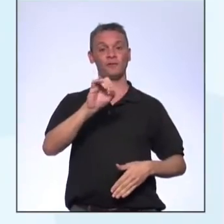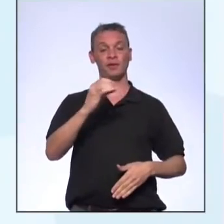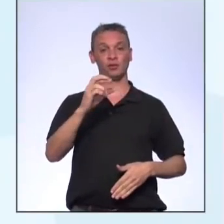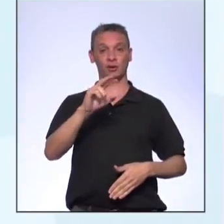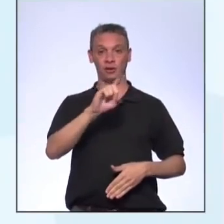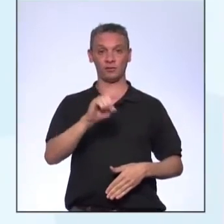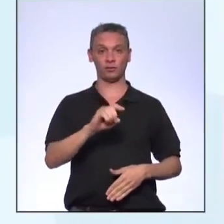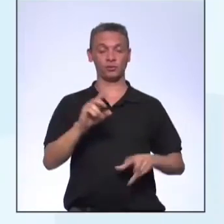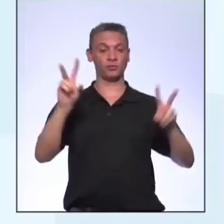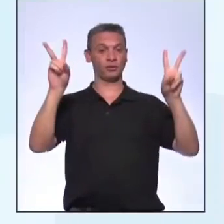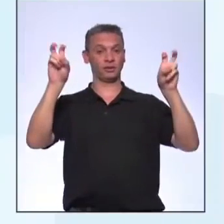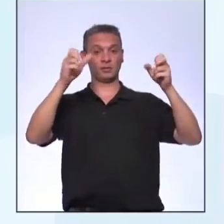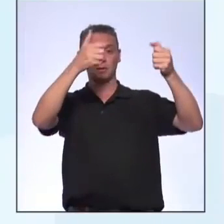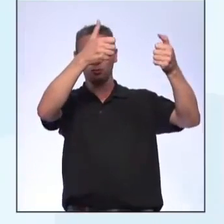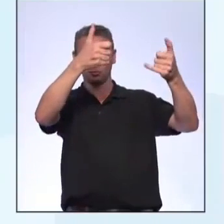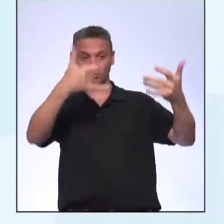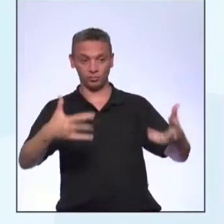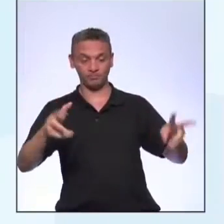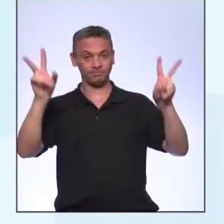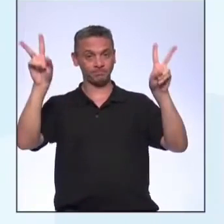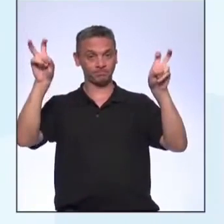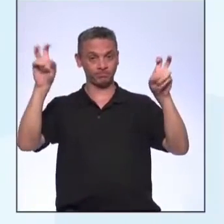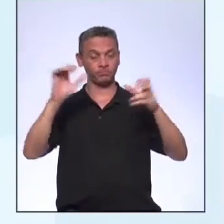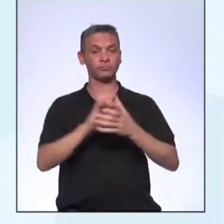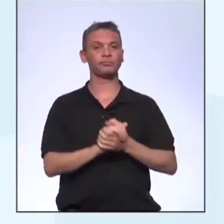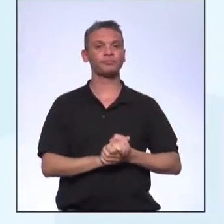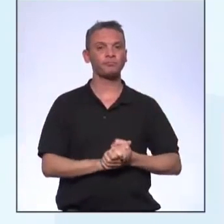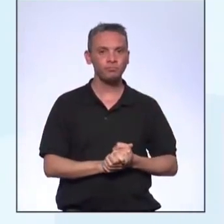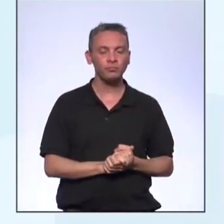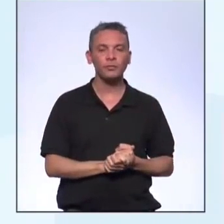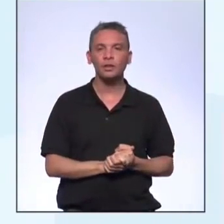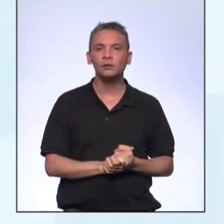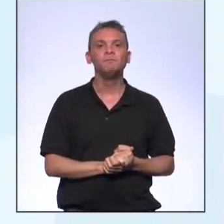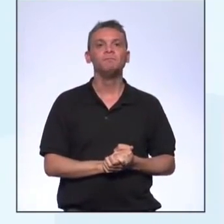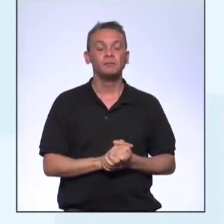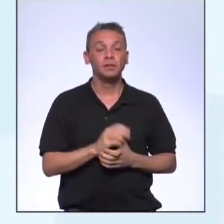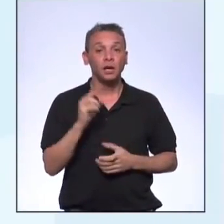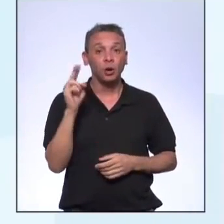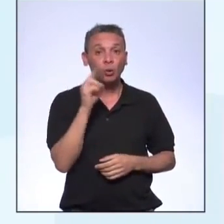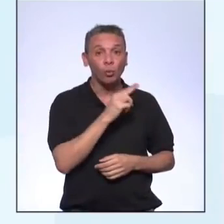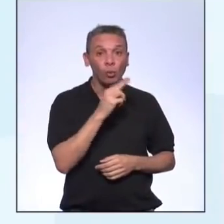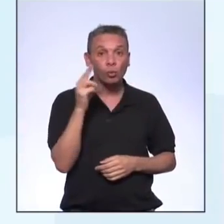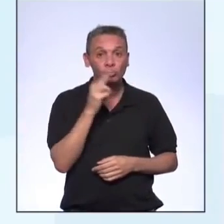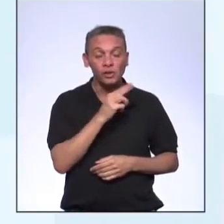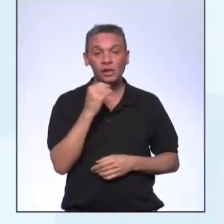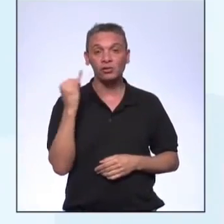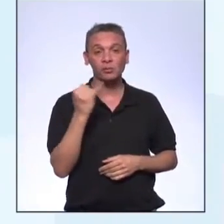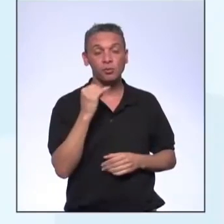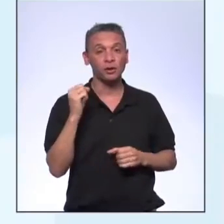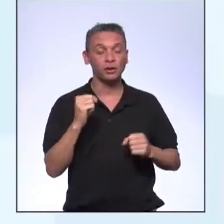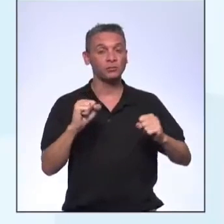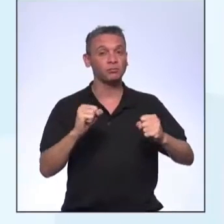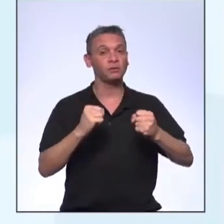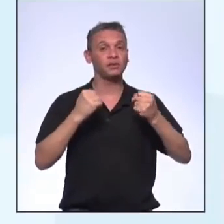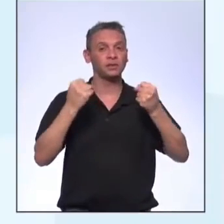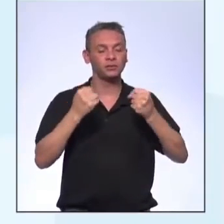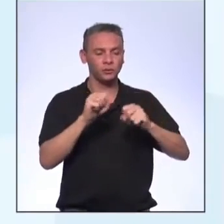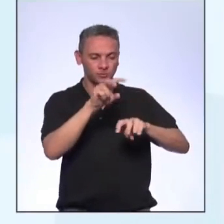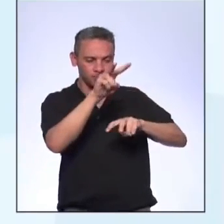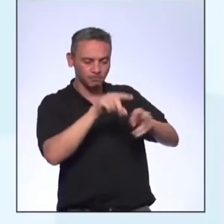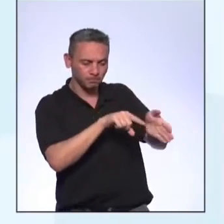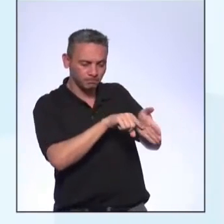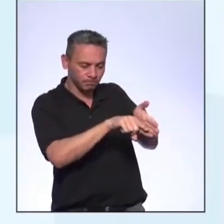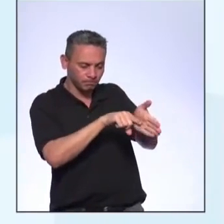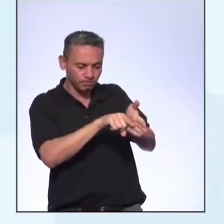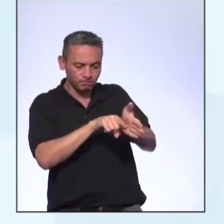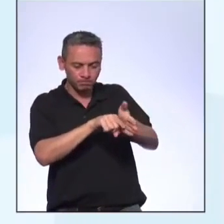tema. Abre aspas. É urgente realizar esforços para compreender a fisiopatologia